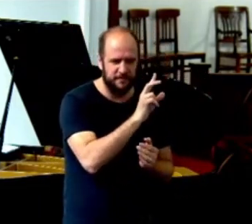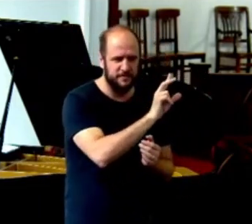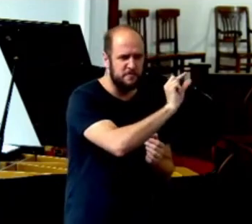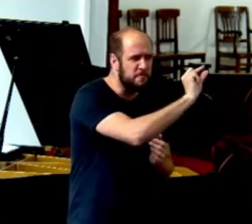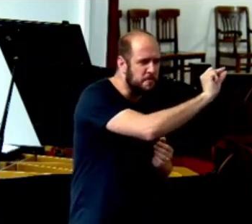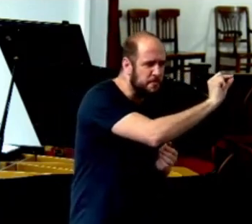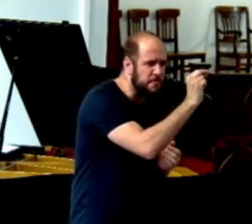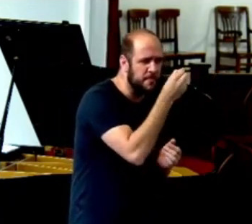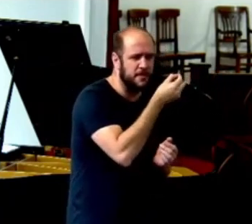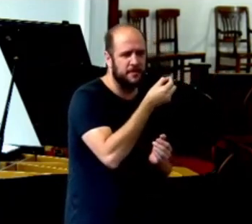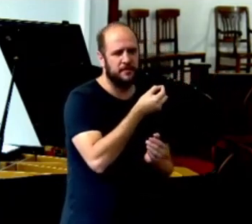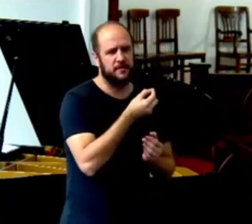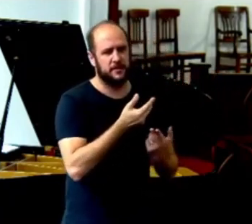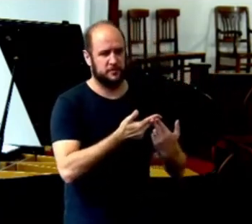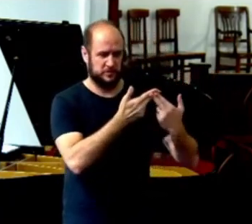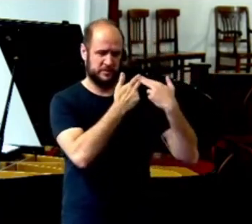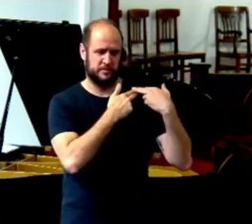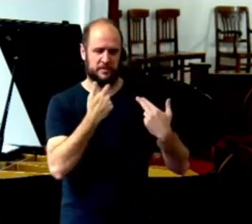outro.